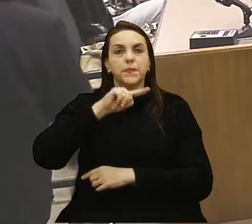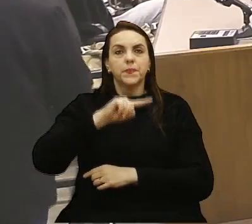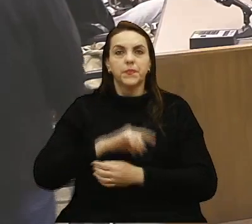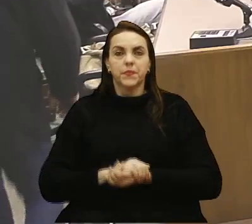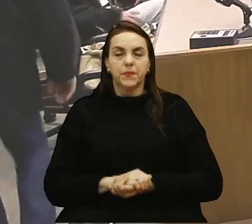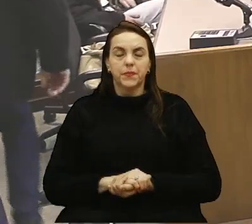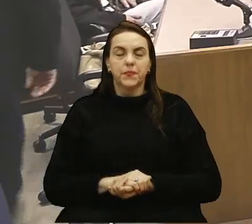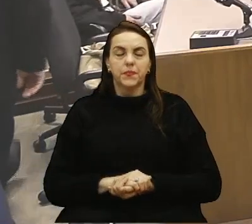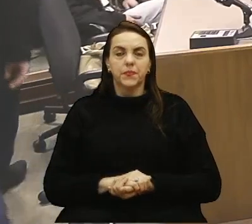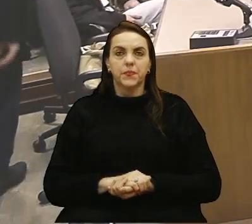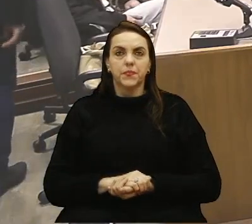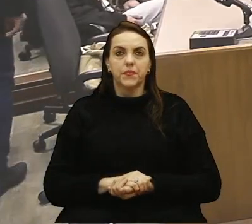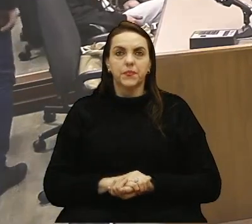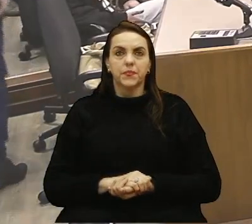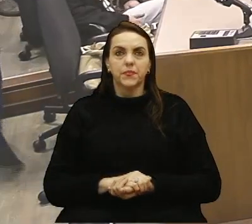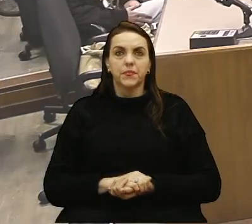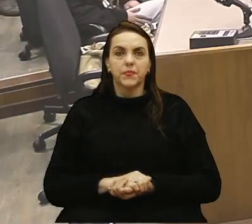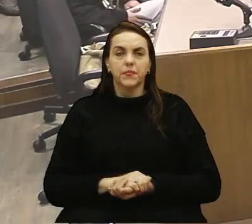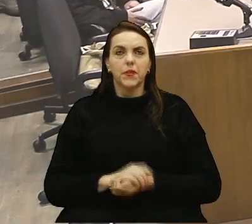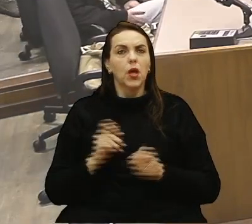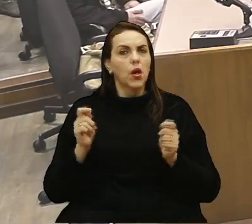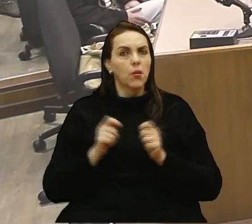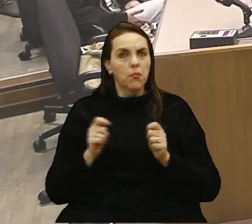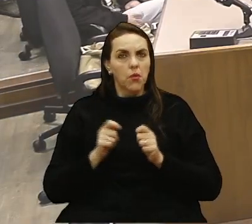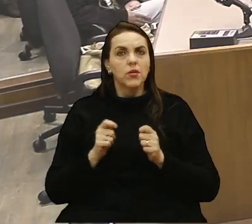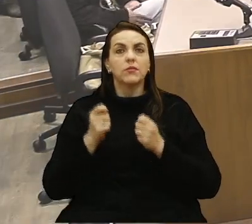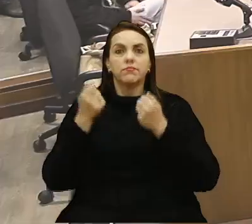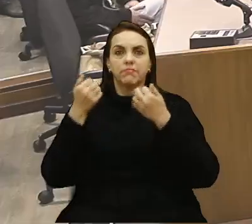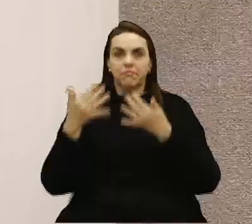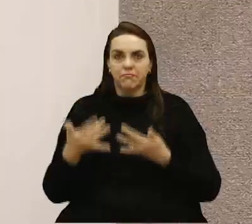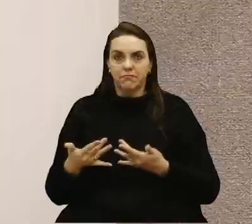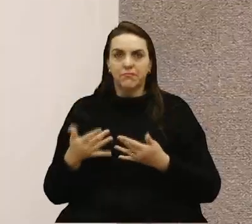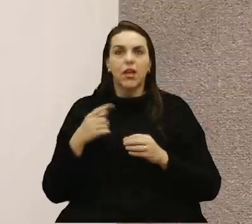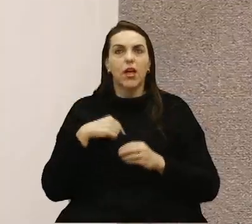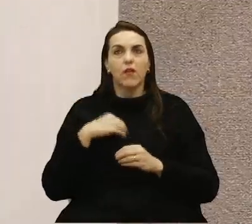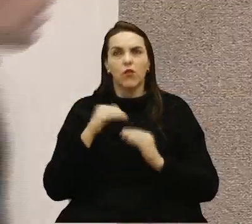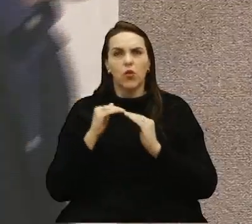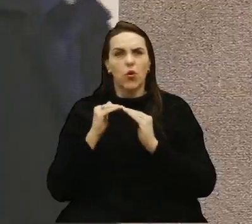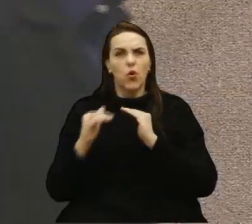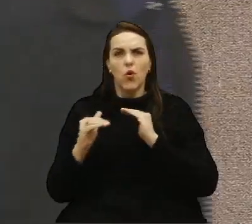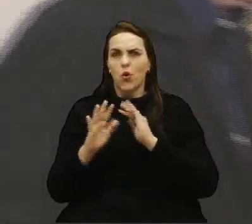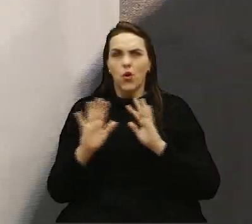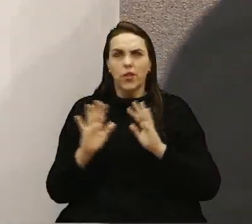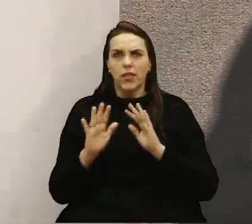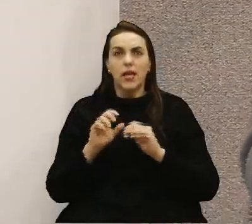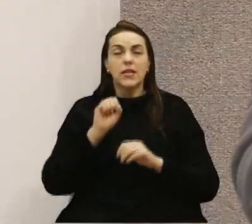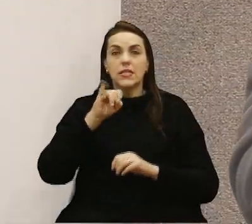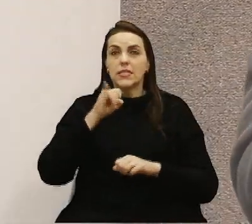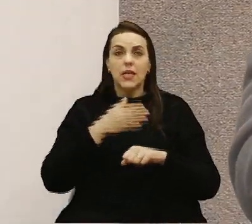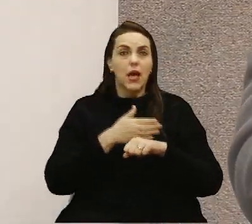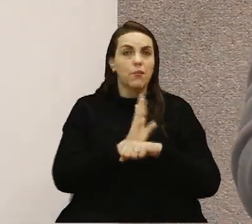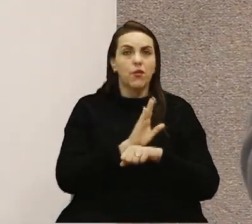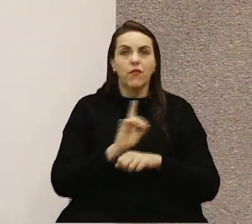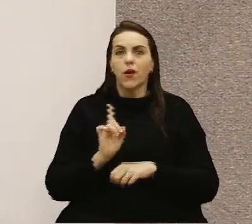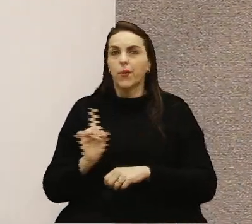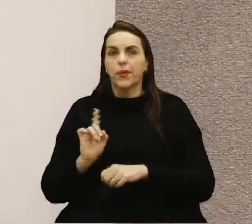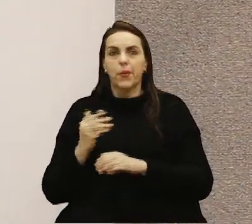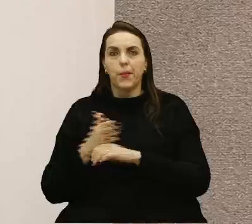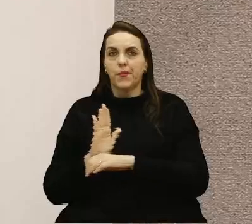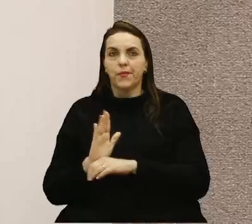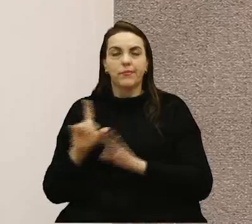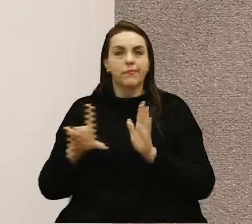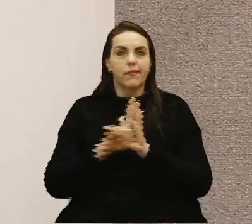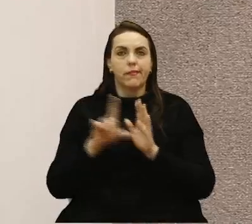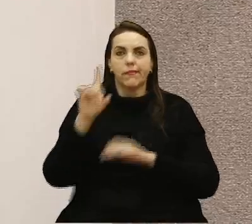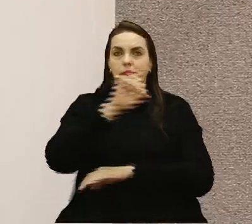Presidente, eu poderia ir na linha do que os colegas falaram, mas vou divergir um pouco. Independente da questão de aprovarmos ou não esta lei, este